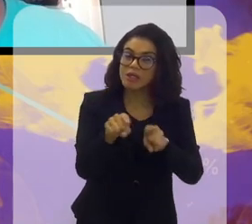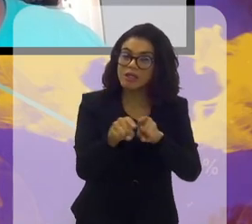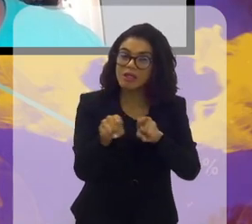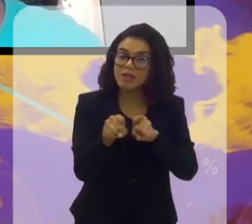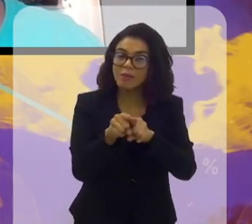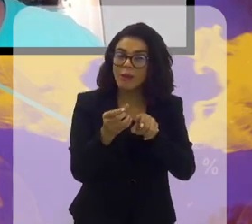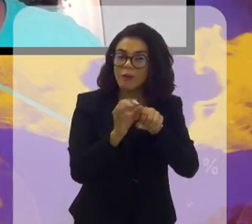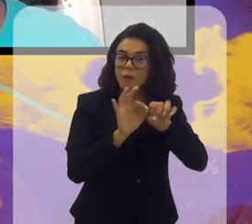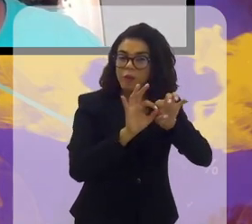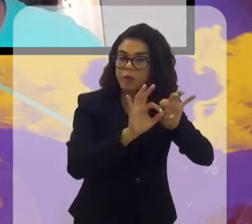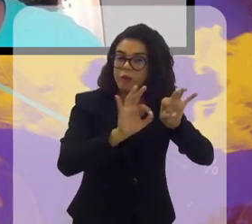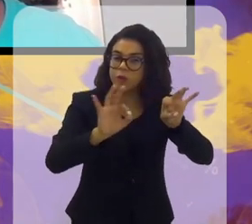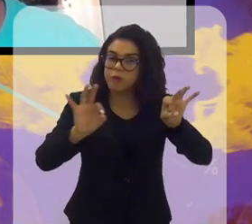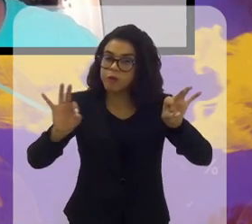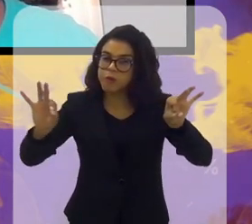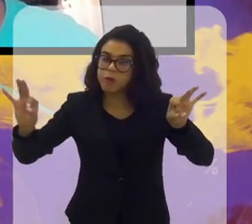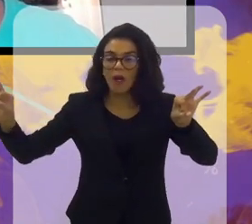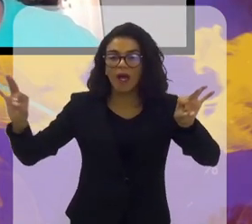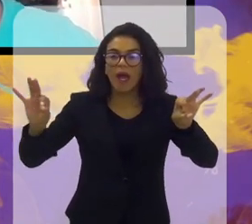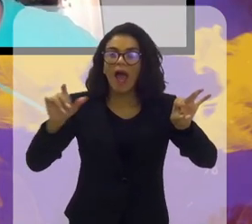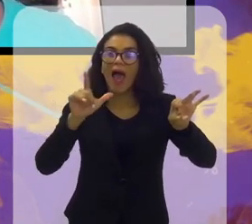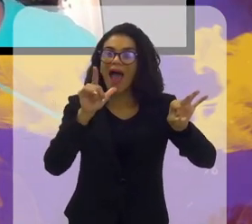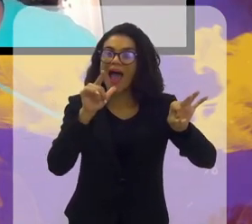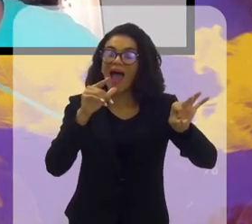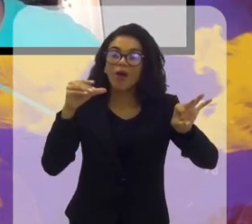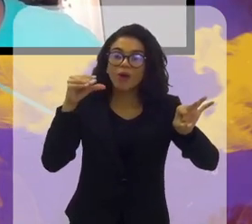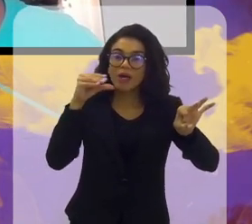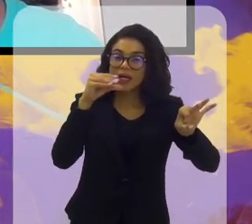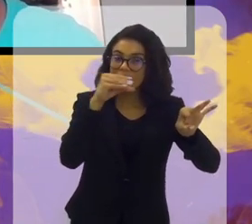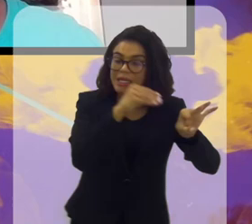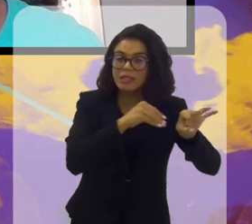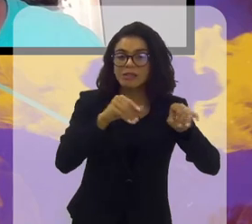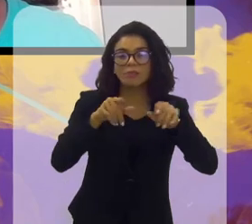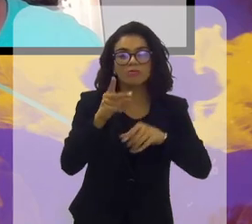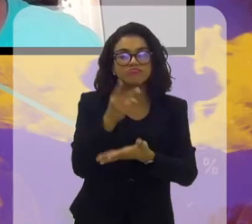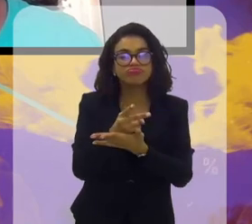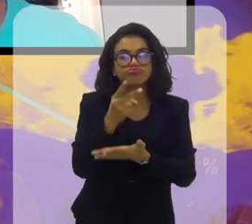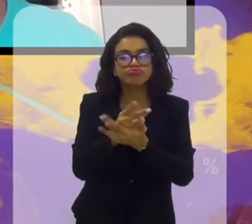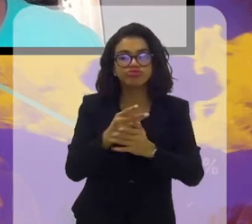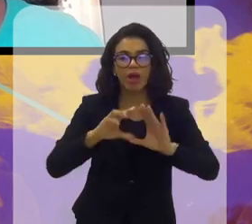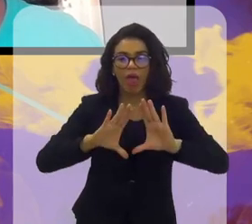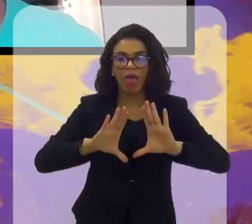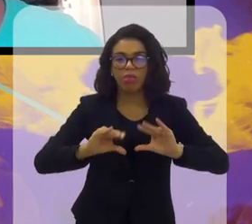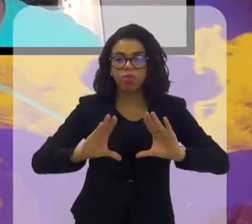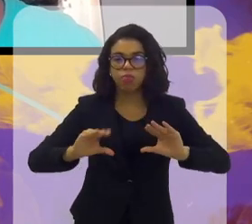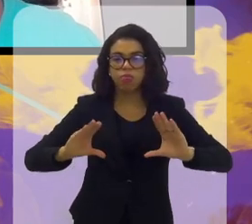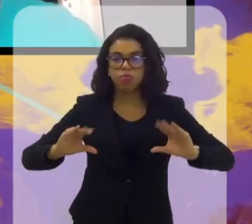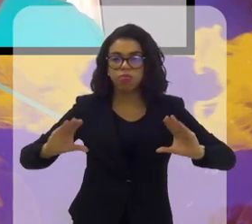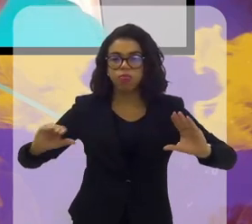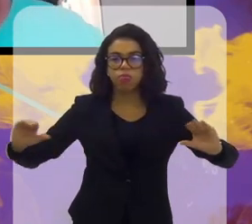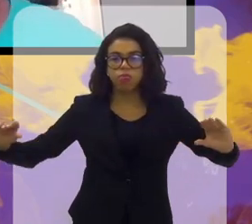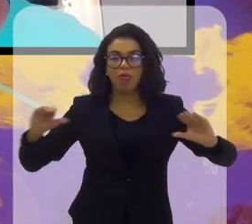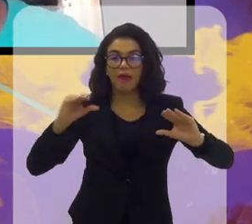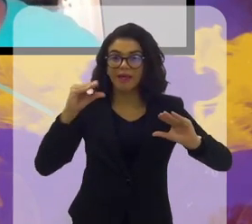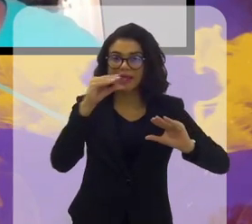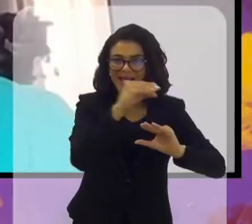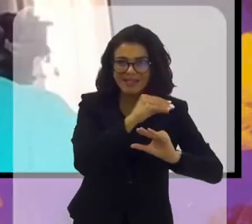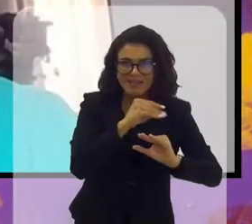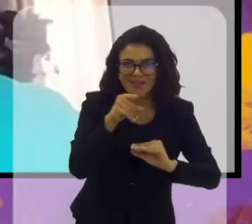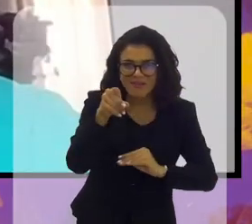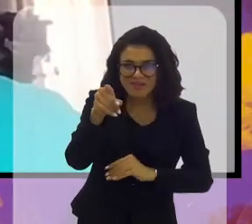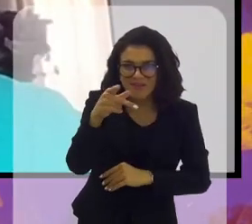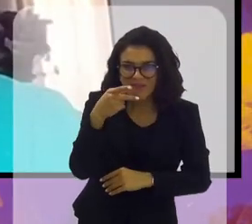45 quilômetros de serpentina de água quente no solo, para manter o solo quente mesmo no inverno londrino. Nós fizemos ao Mas